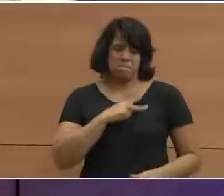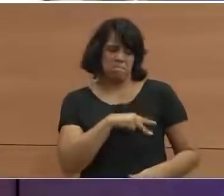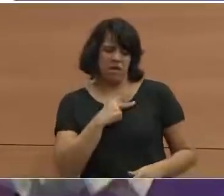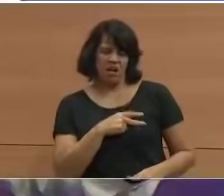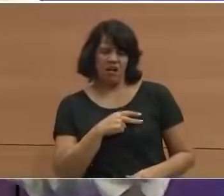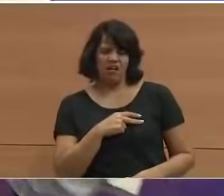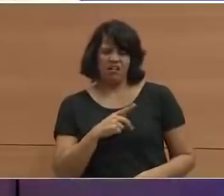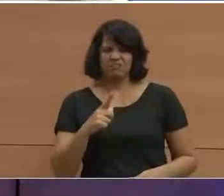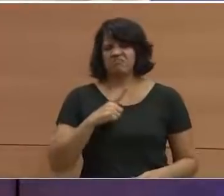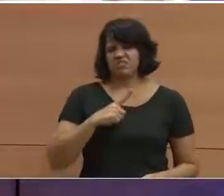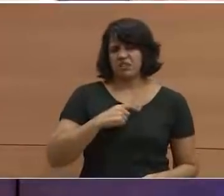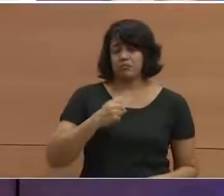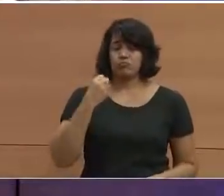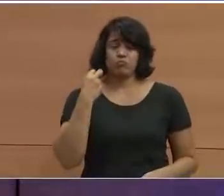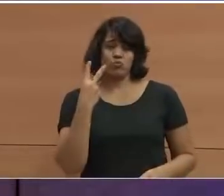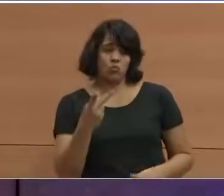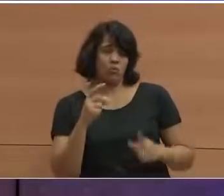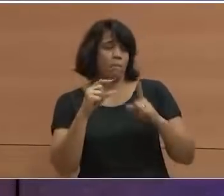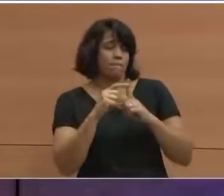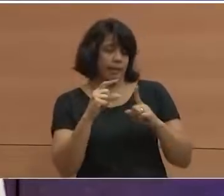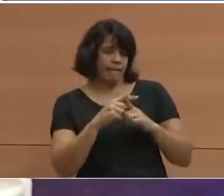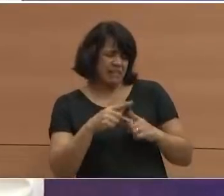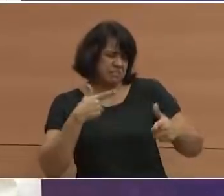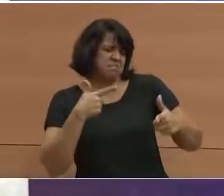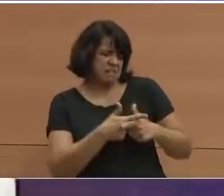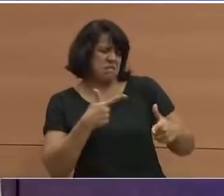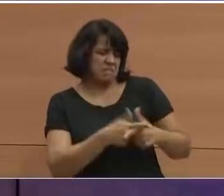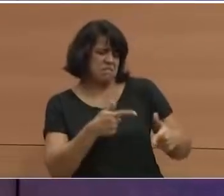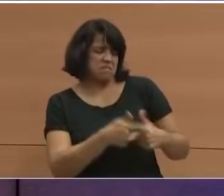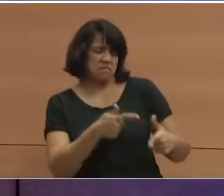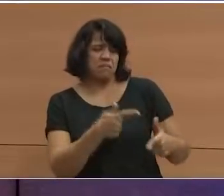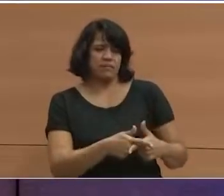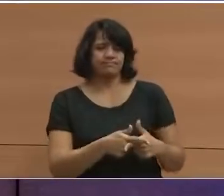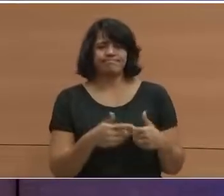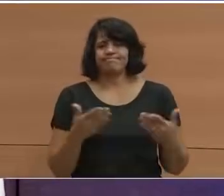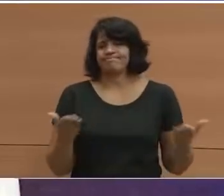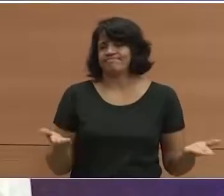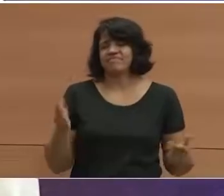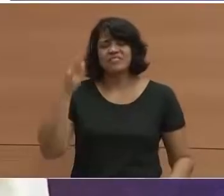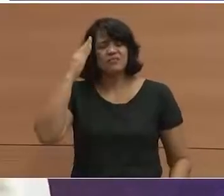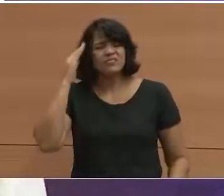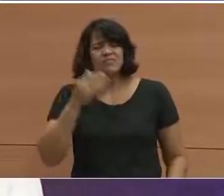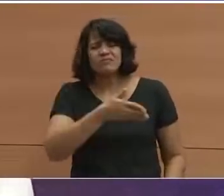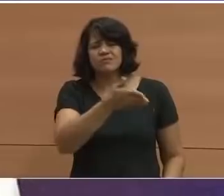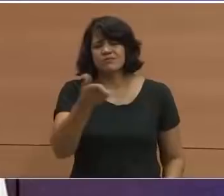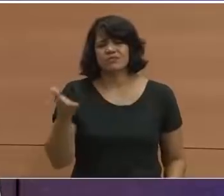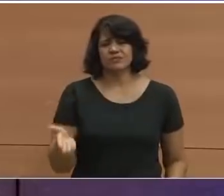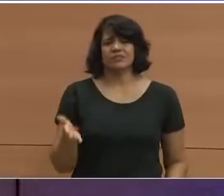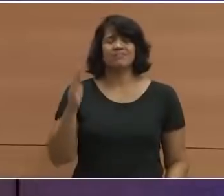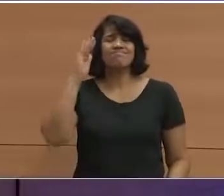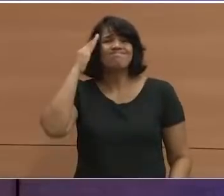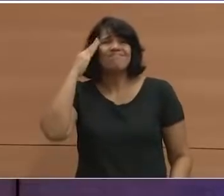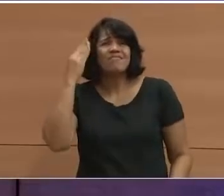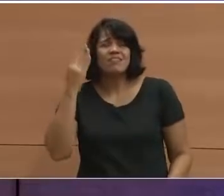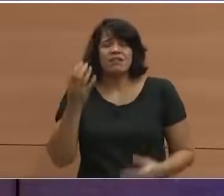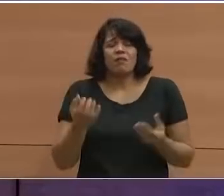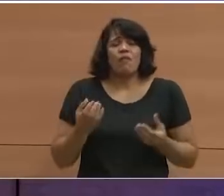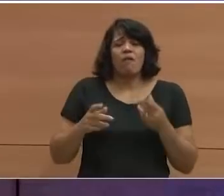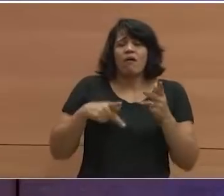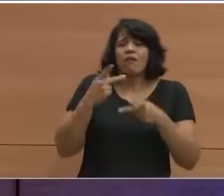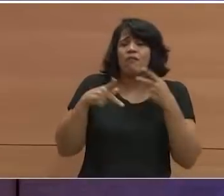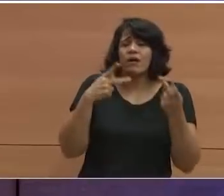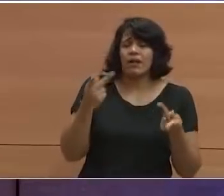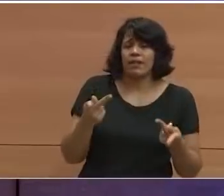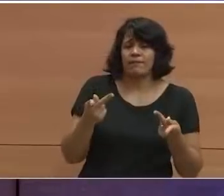e não veio, e começaram a criticar. Não sei se vocês estão me entendendo o que eu quero dizer. Quando você põe em dúvida